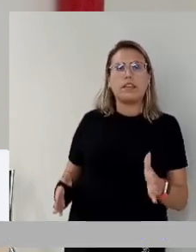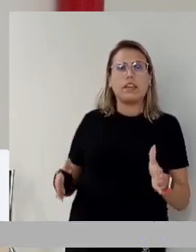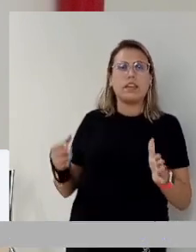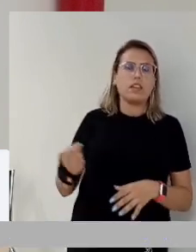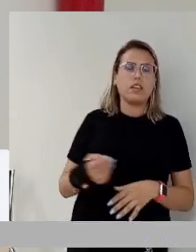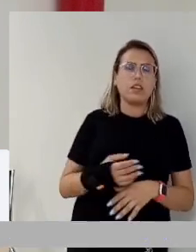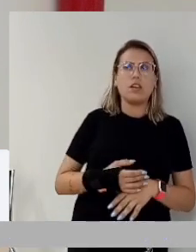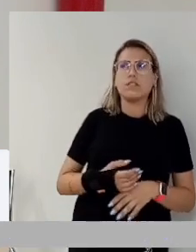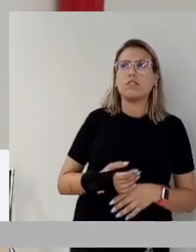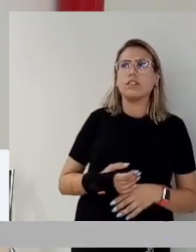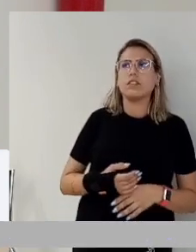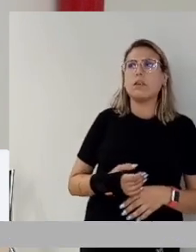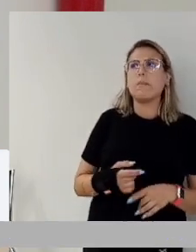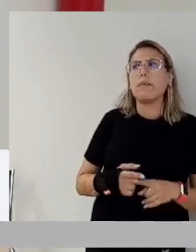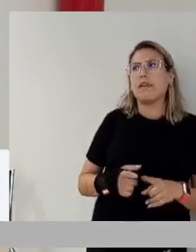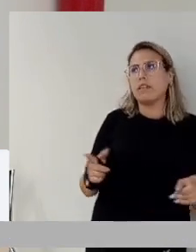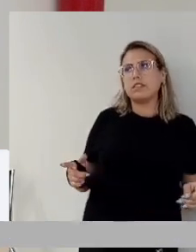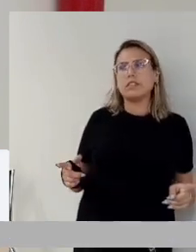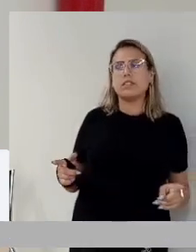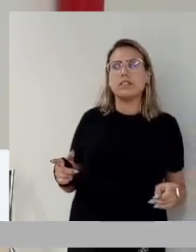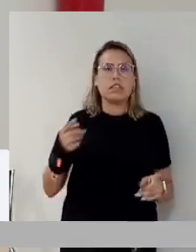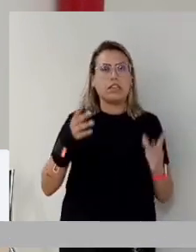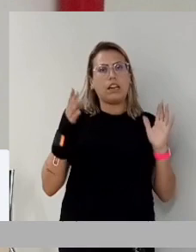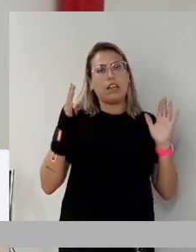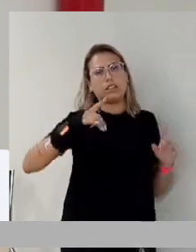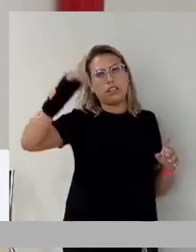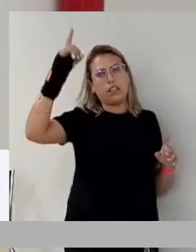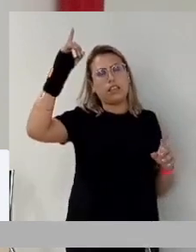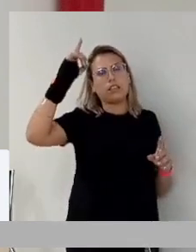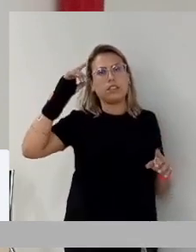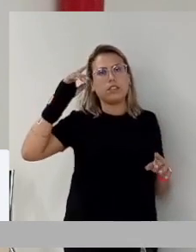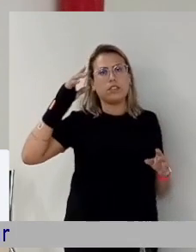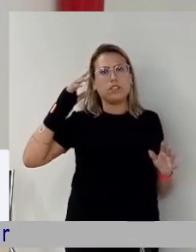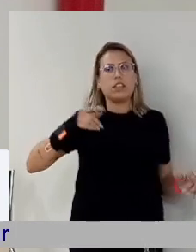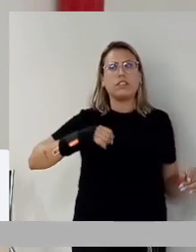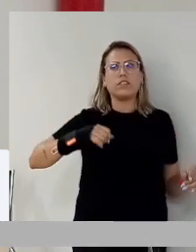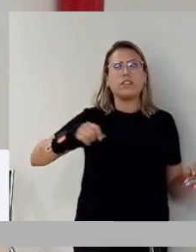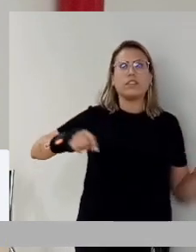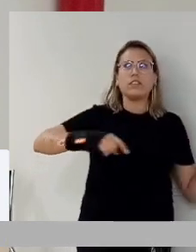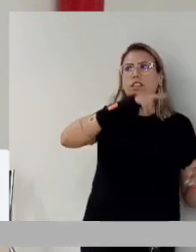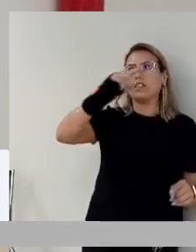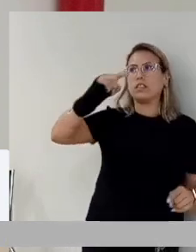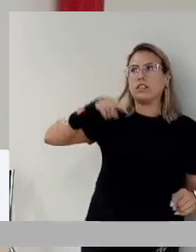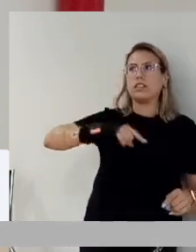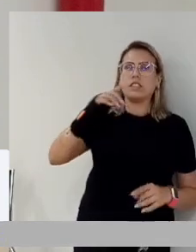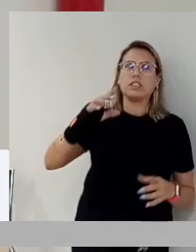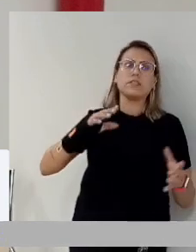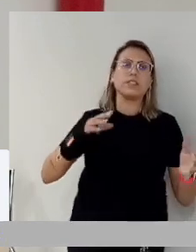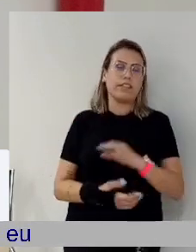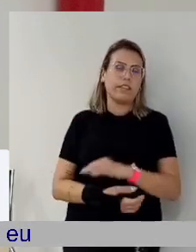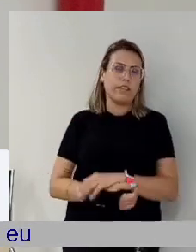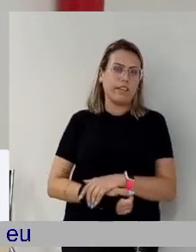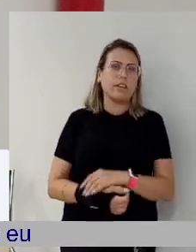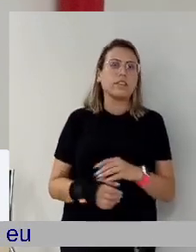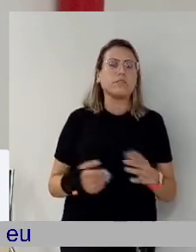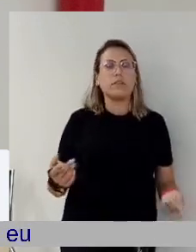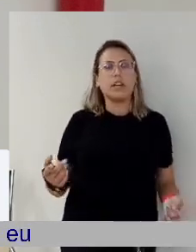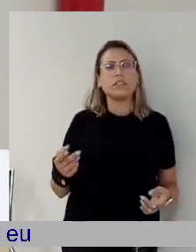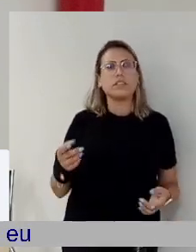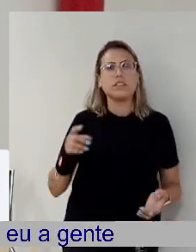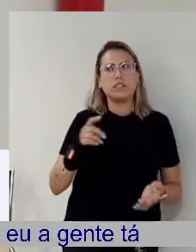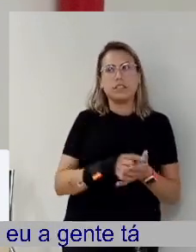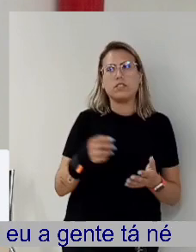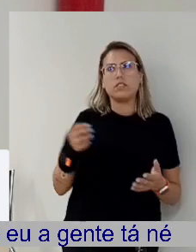bateria mas graças a Deus que pelo menos se ele já tivesse rodando demais a terra era acabado também né De qualquer forma nós estamos com